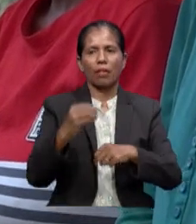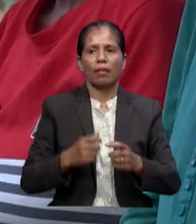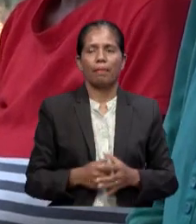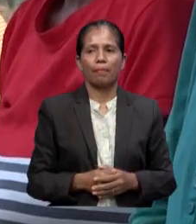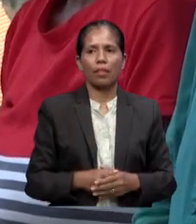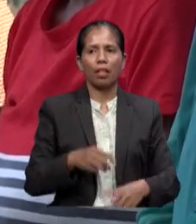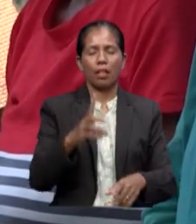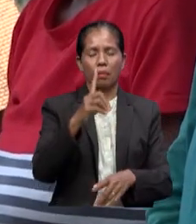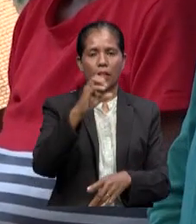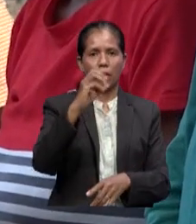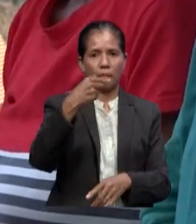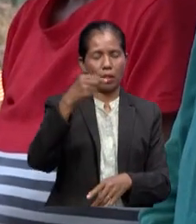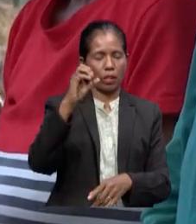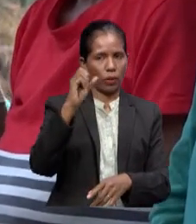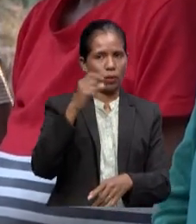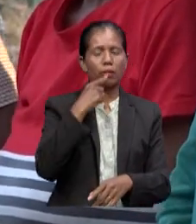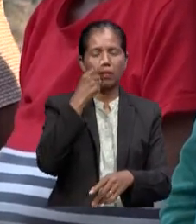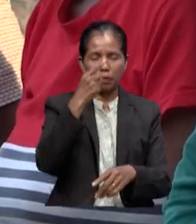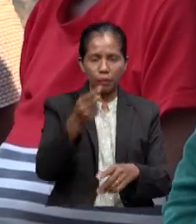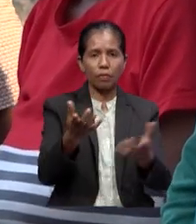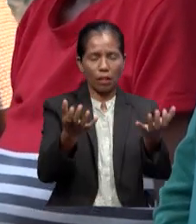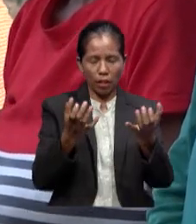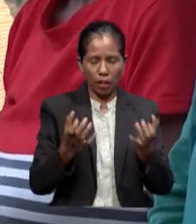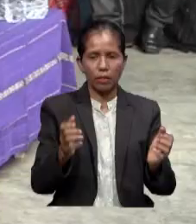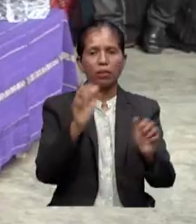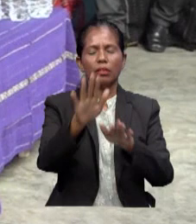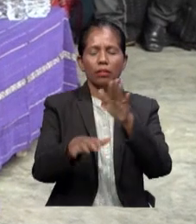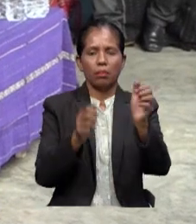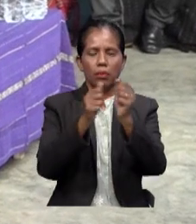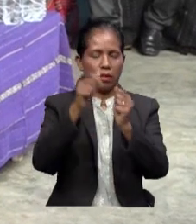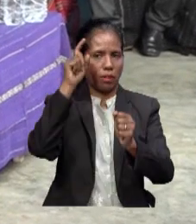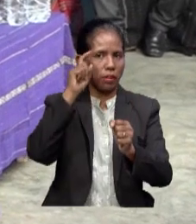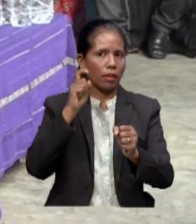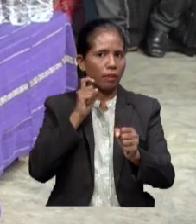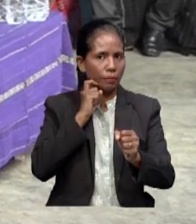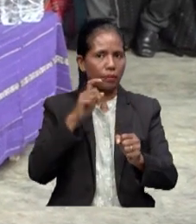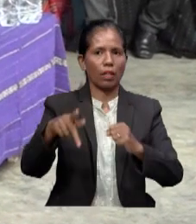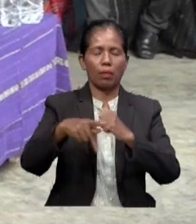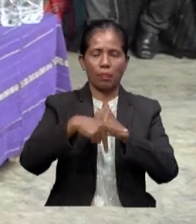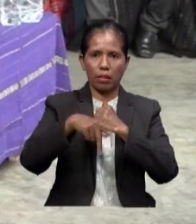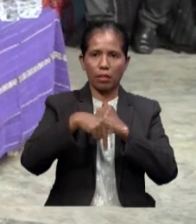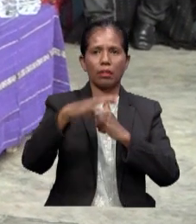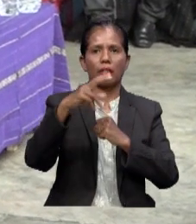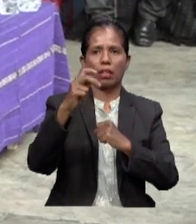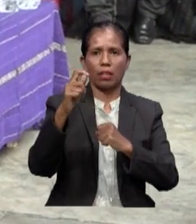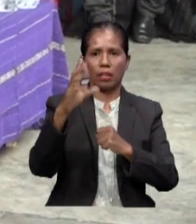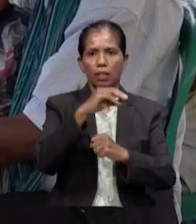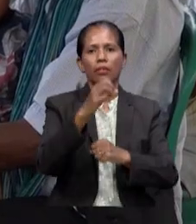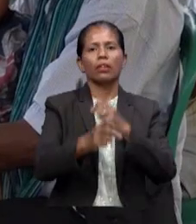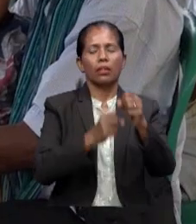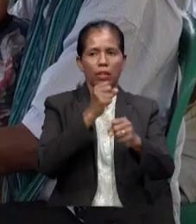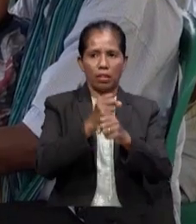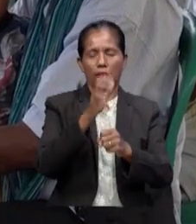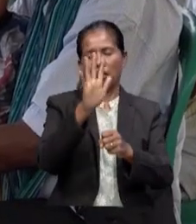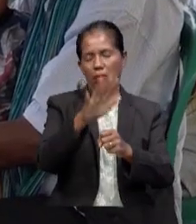Afiliado Domingos Ribeiro declara, a cara clau hamuto, o cairala sana nos mão, e a partido CNT, tambor durante tinan lima nelaran,